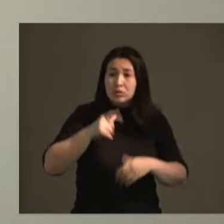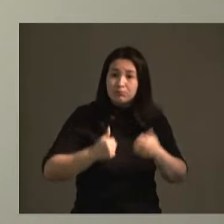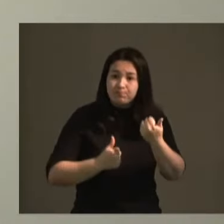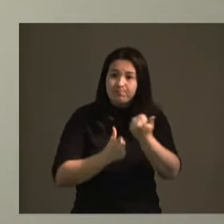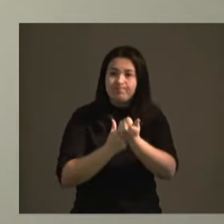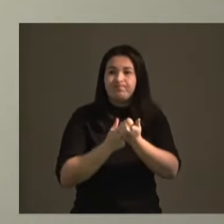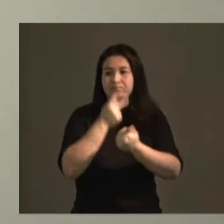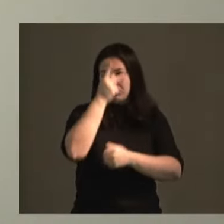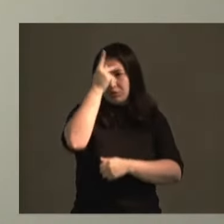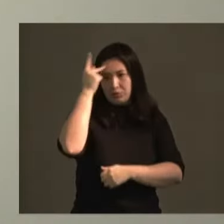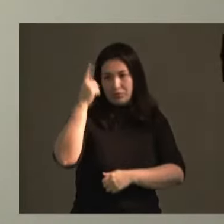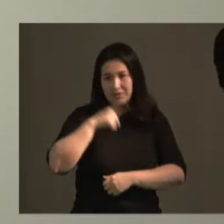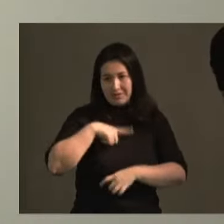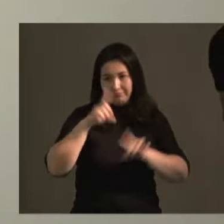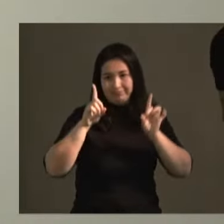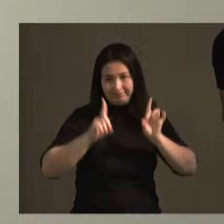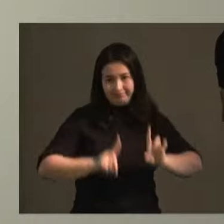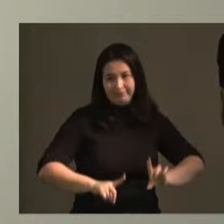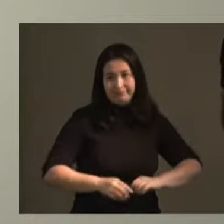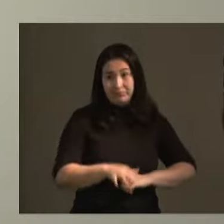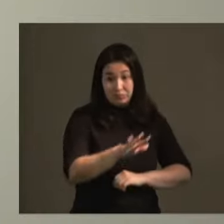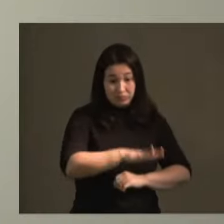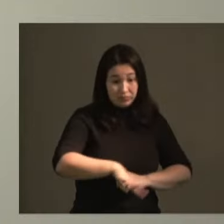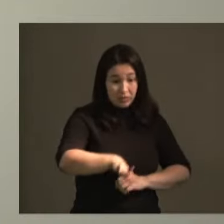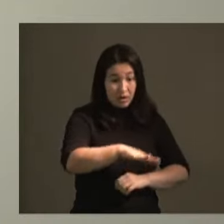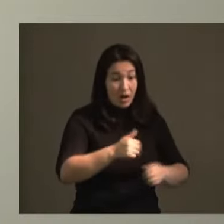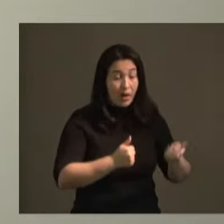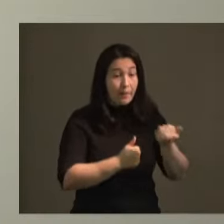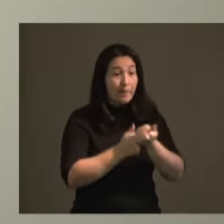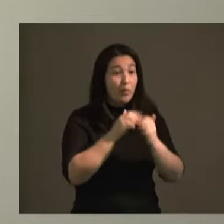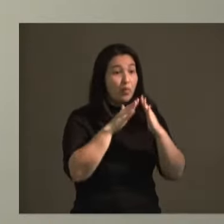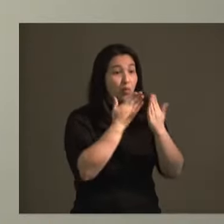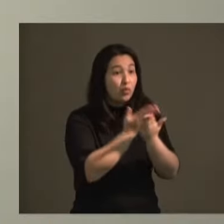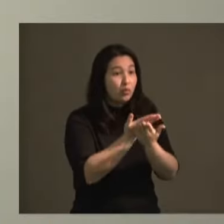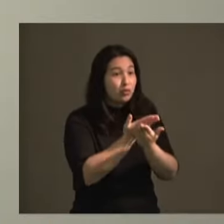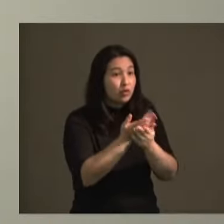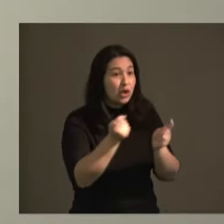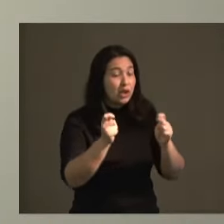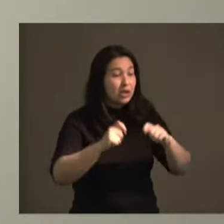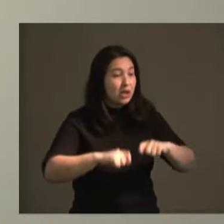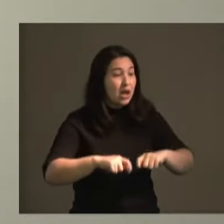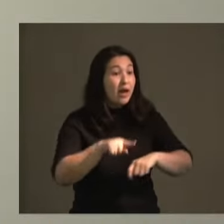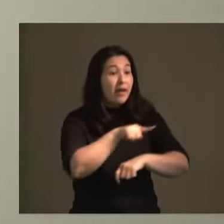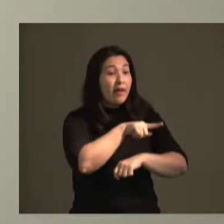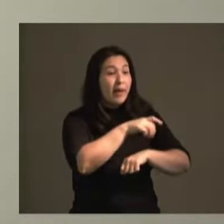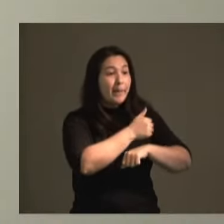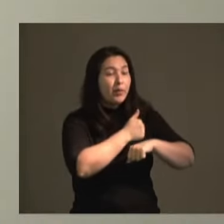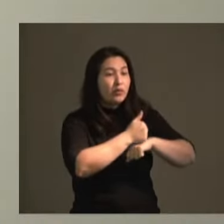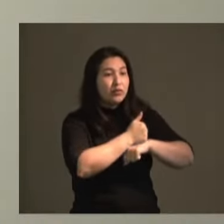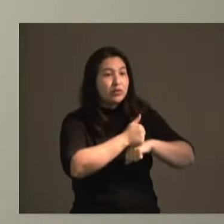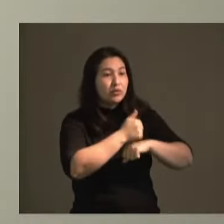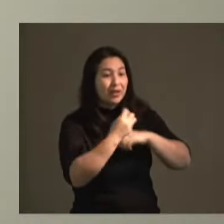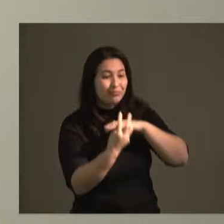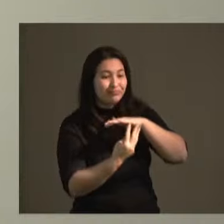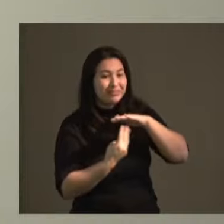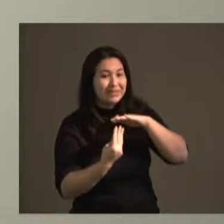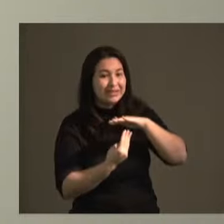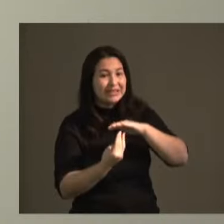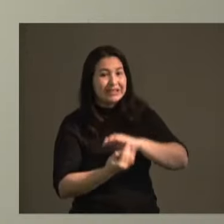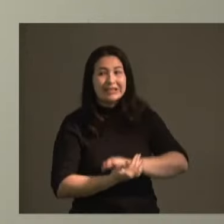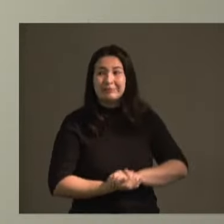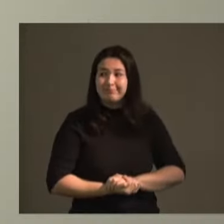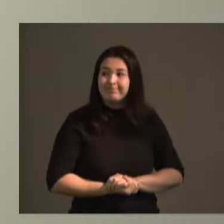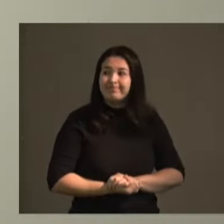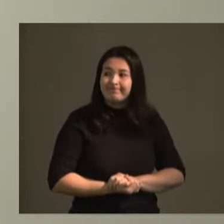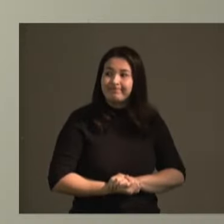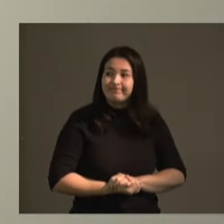para as pessoas com deficiência no âmbito de apoio escolar, né, são profissionais terceirizados. Então, se